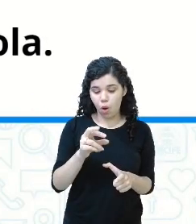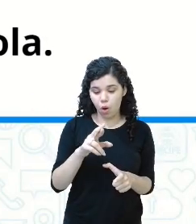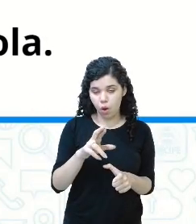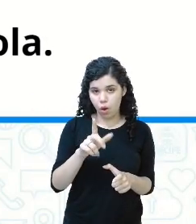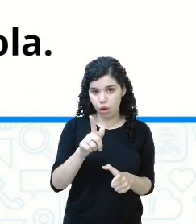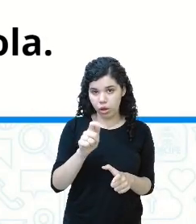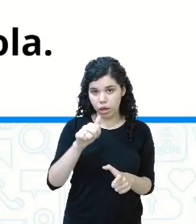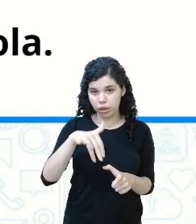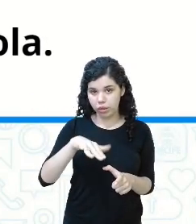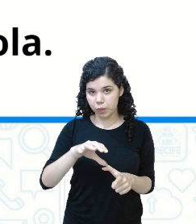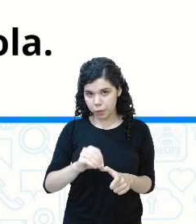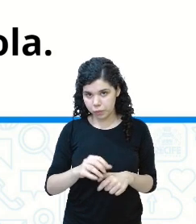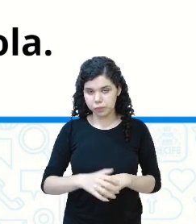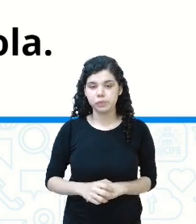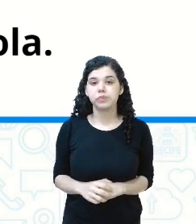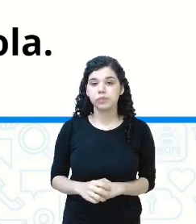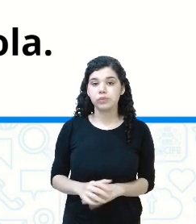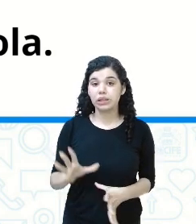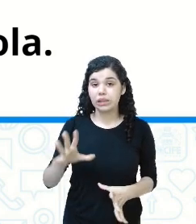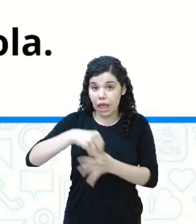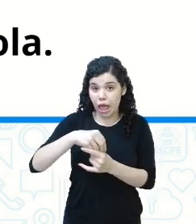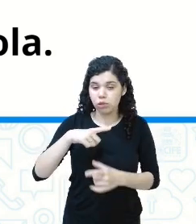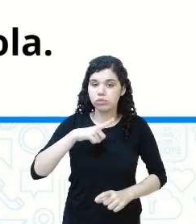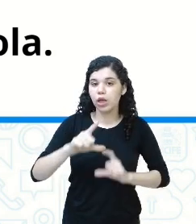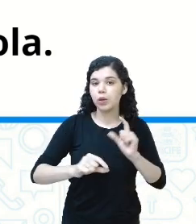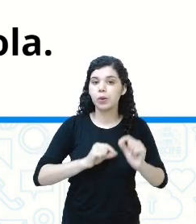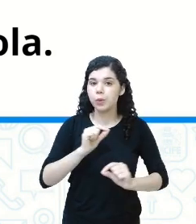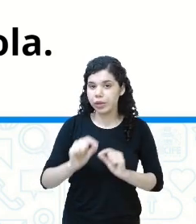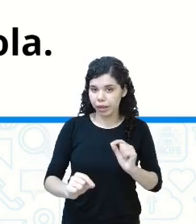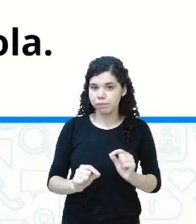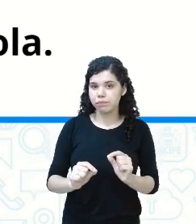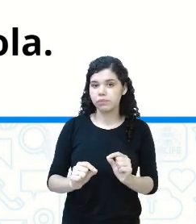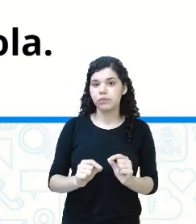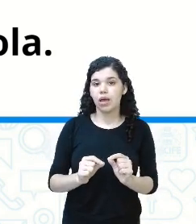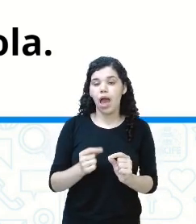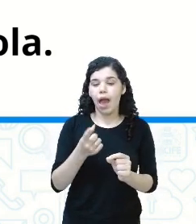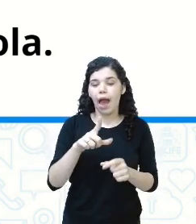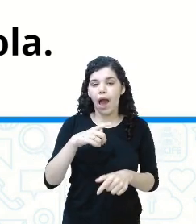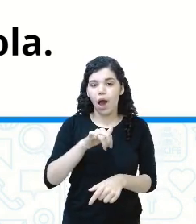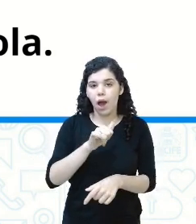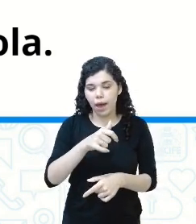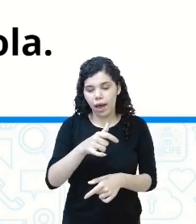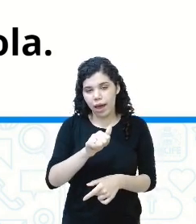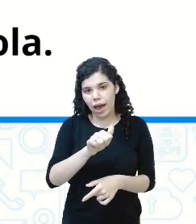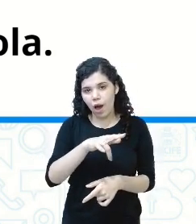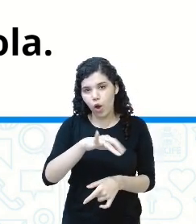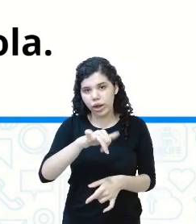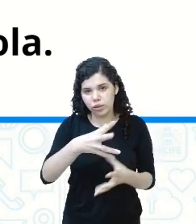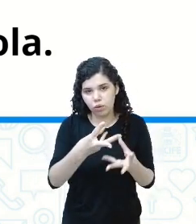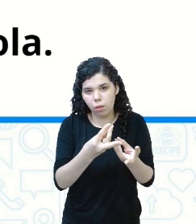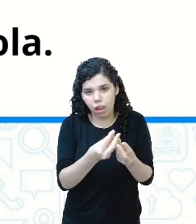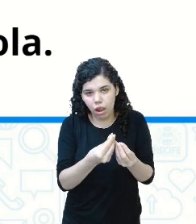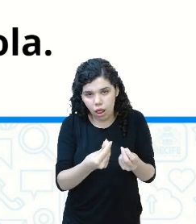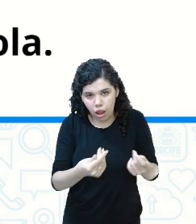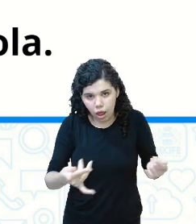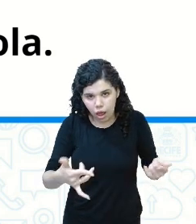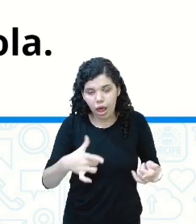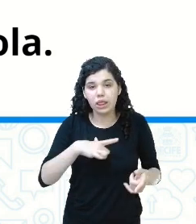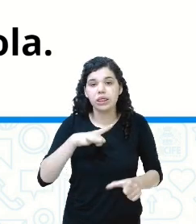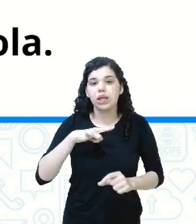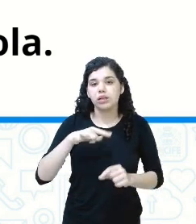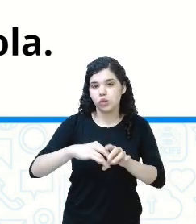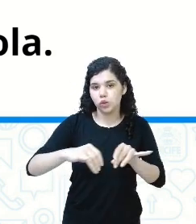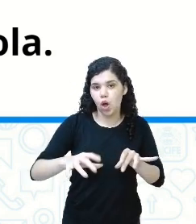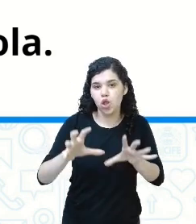né? Ele é formado por materiais orgânicos em decomposição, além de areia, argila, solo